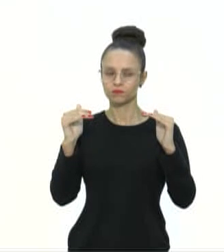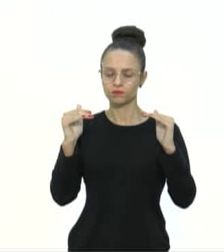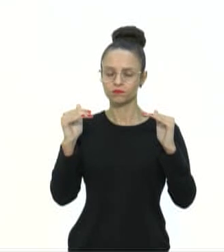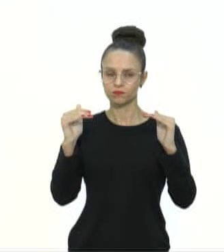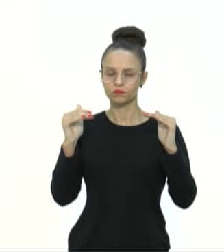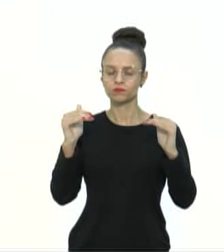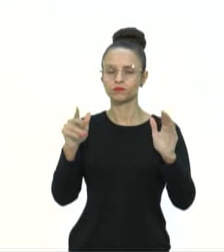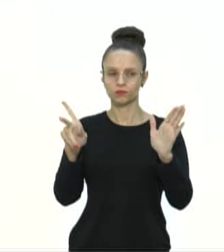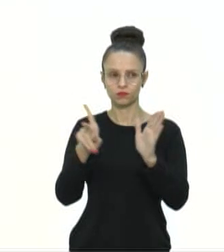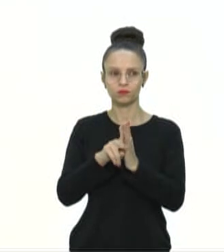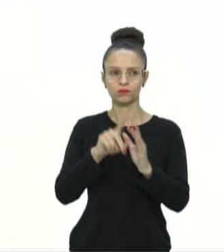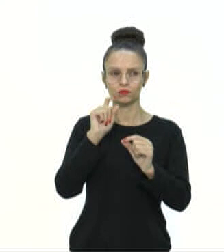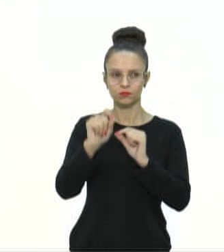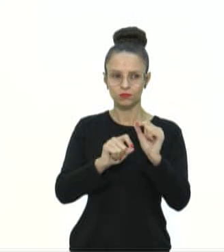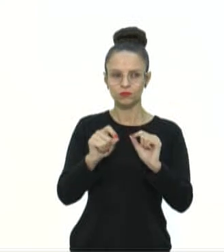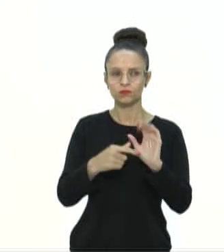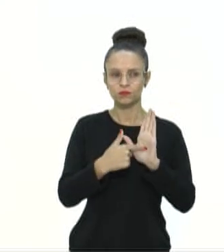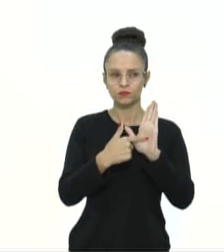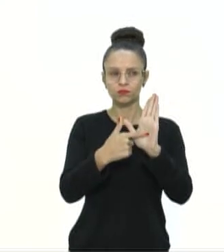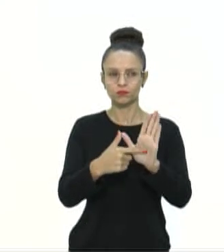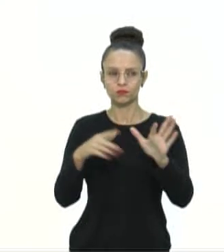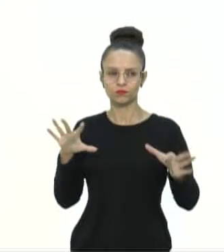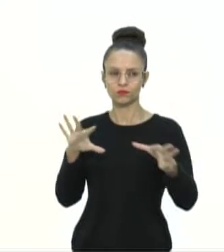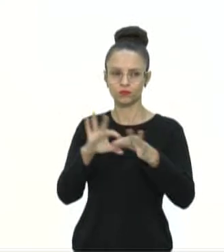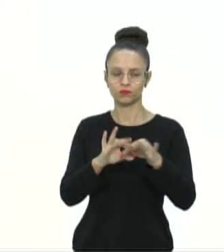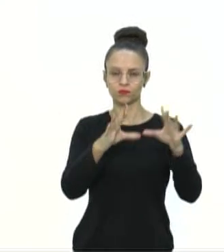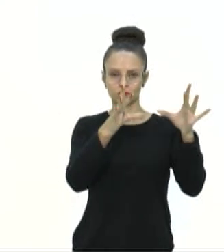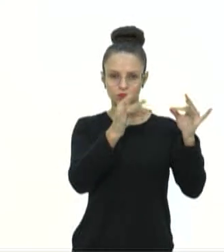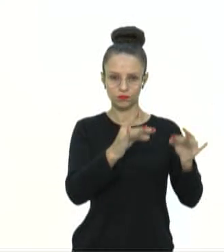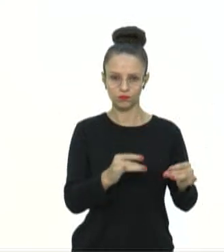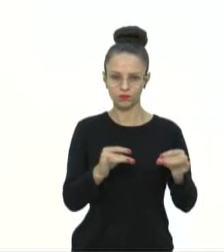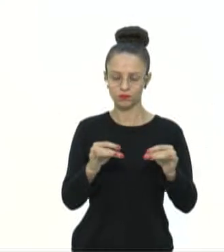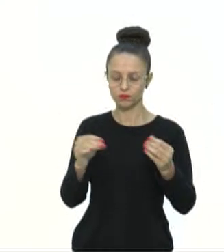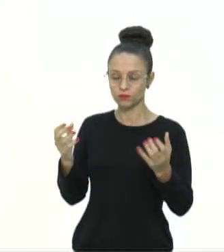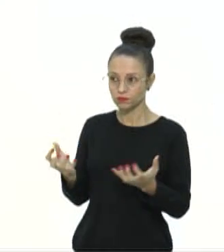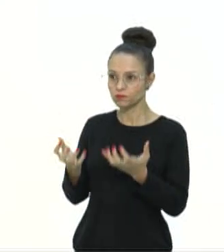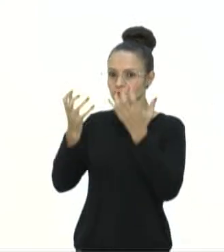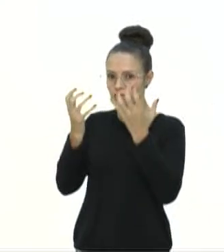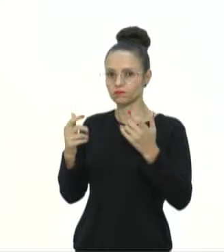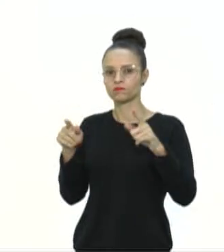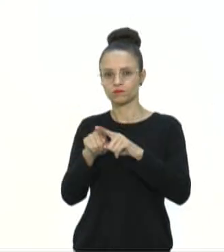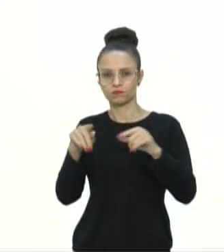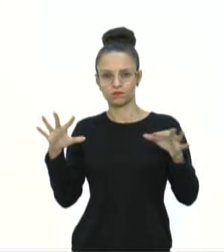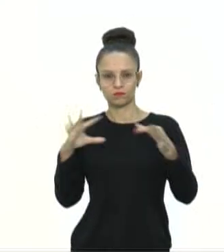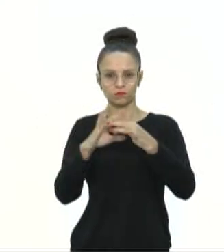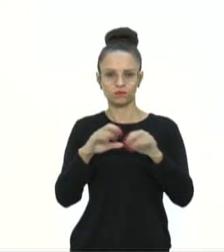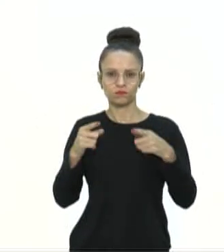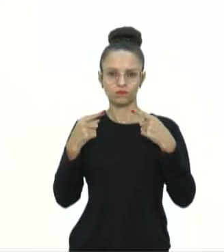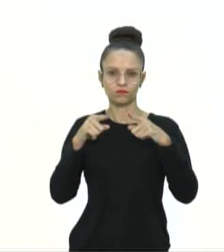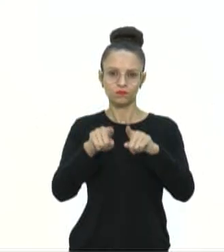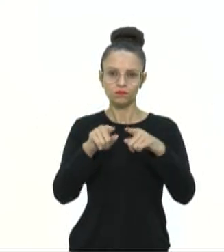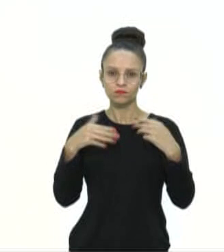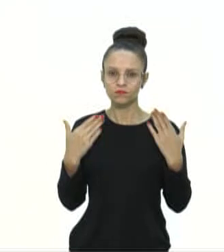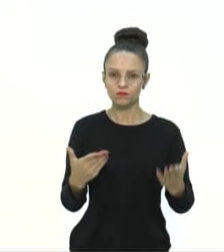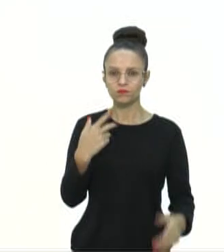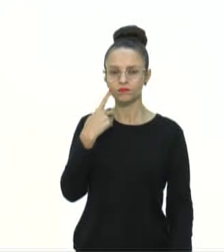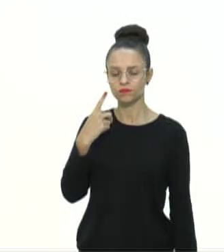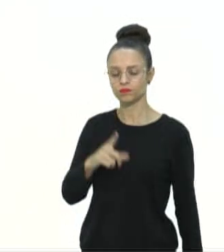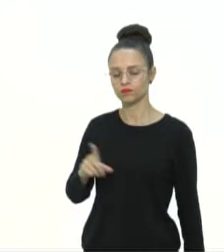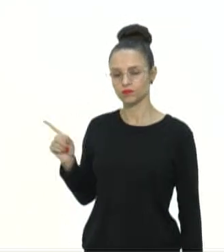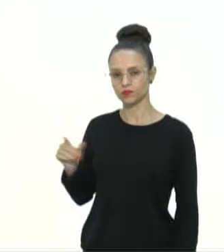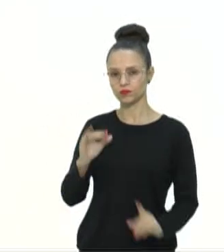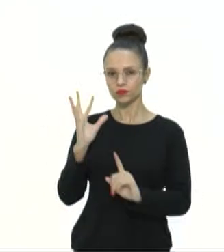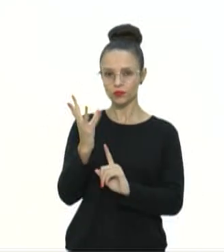intimismo e a magnífica junção de delicadeza e intensidade. Aqui na